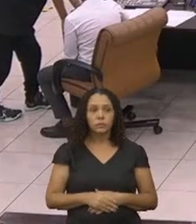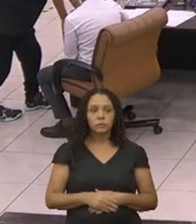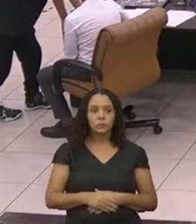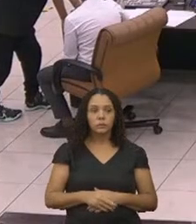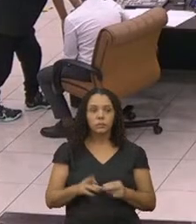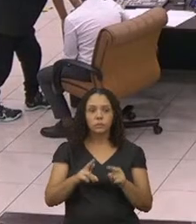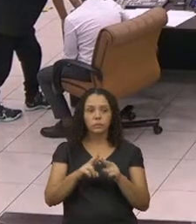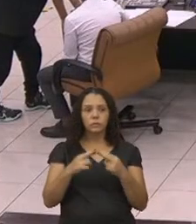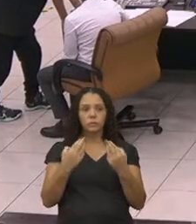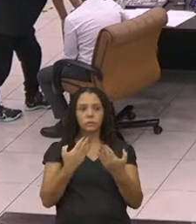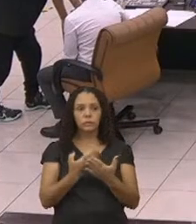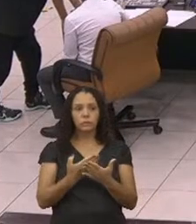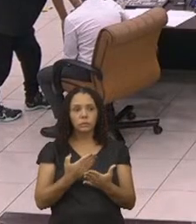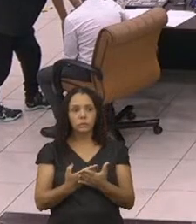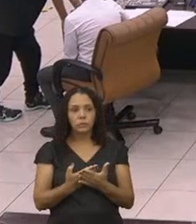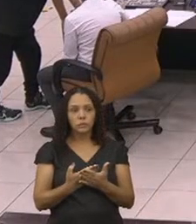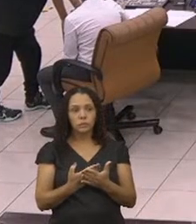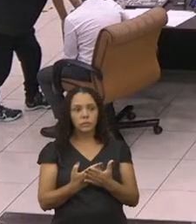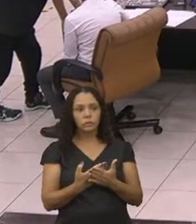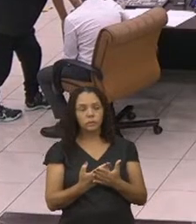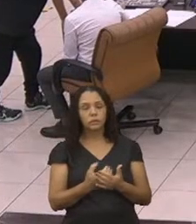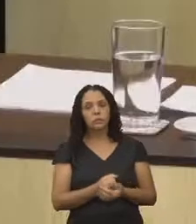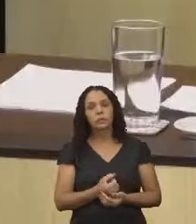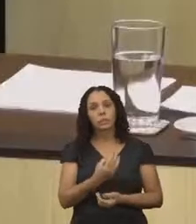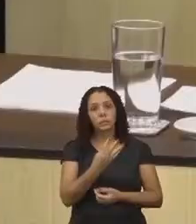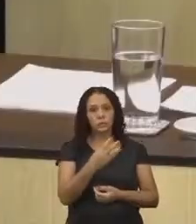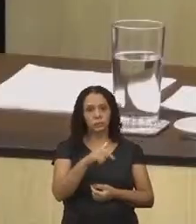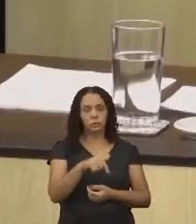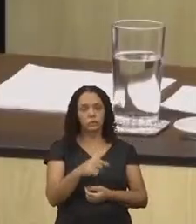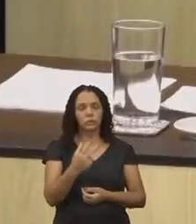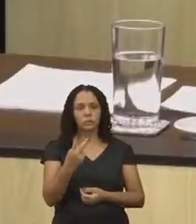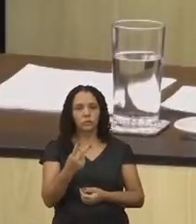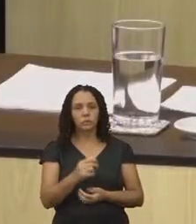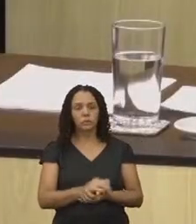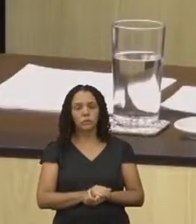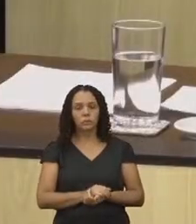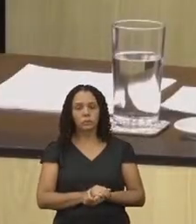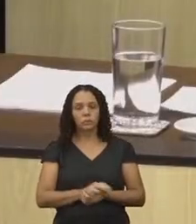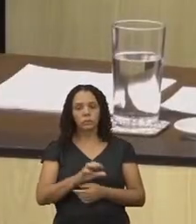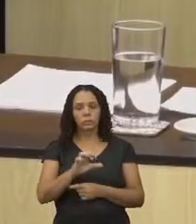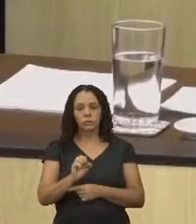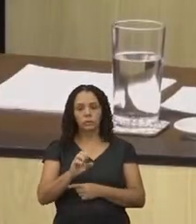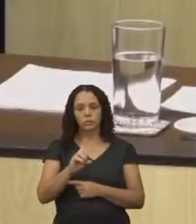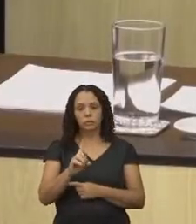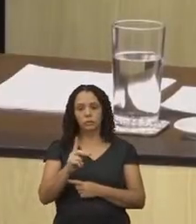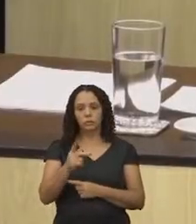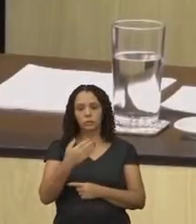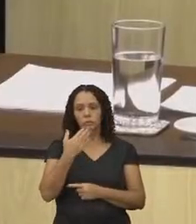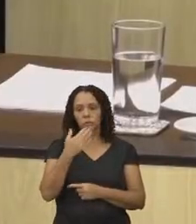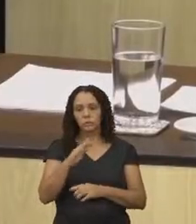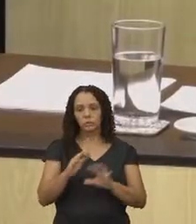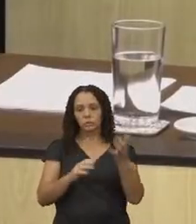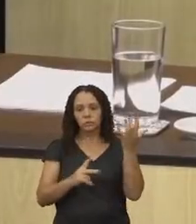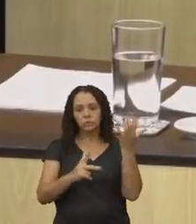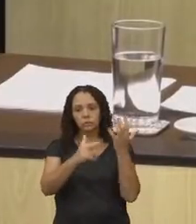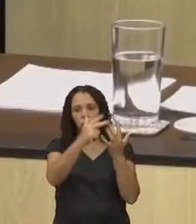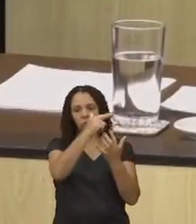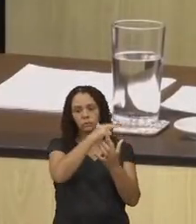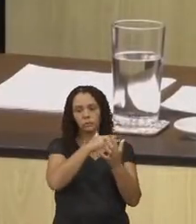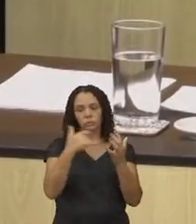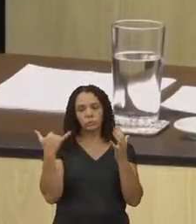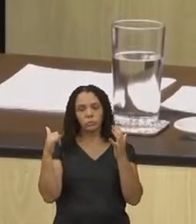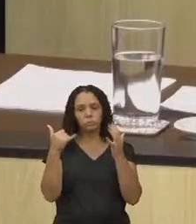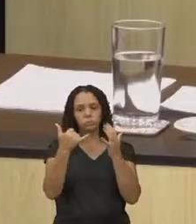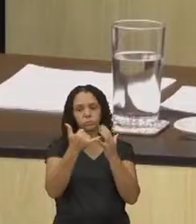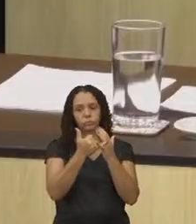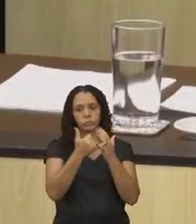Requerimento 472. A EDP São Paulo solicitando providências urgentes contra a poda da árvore em conflito com a fiação